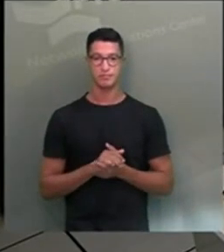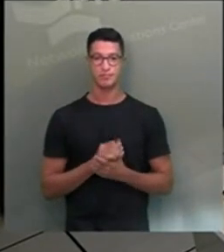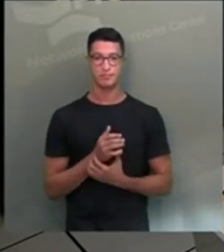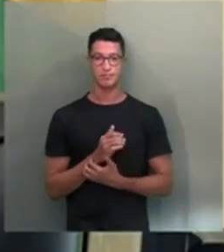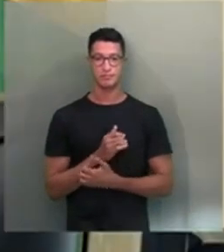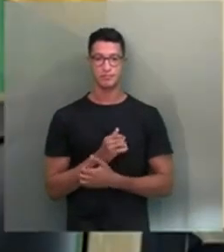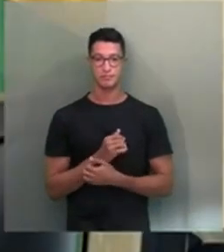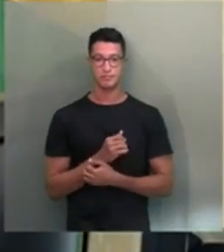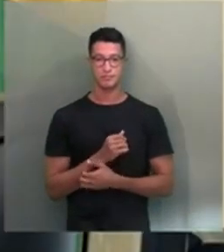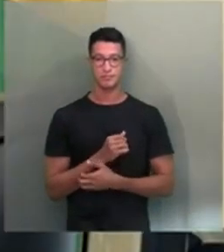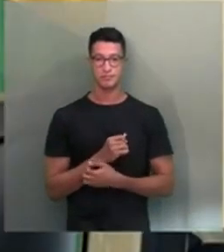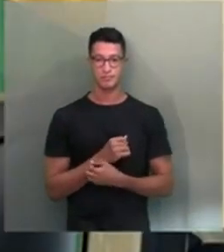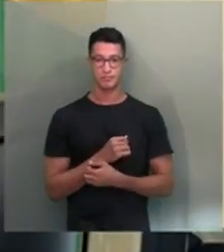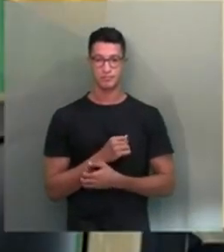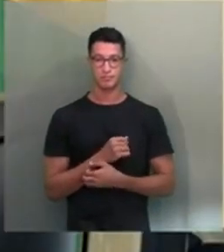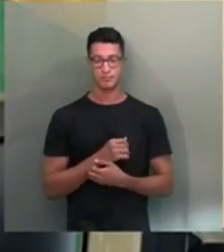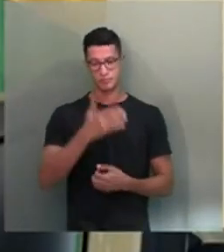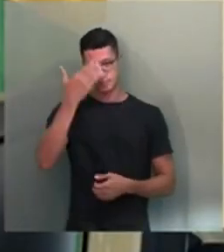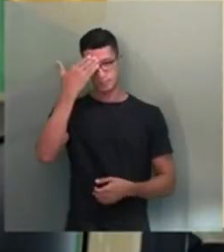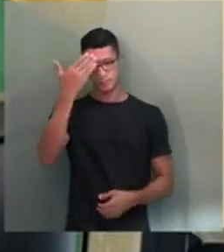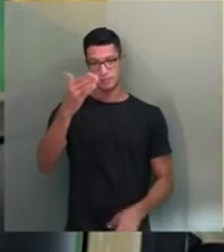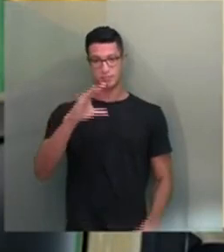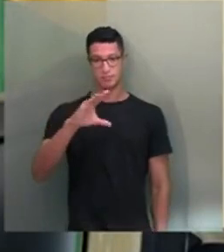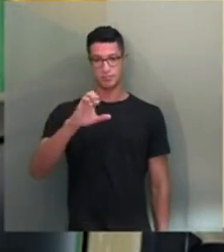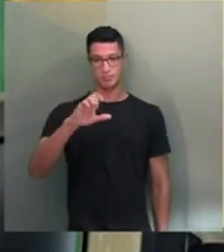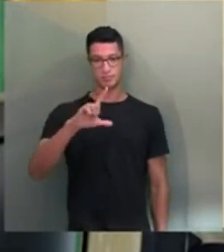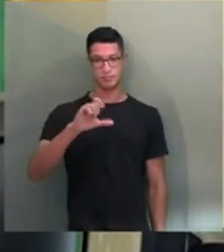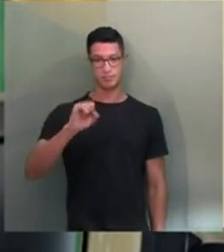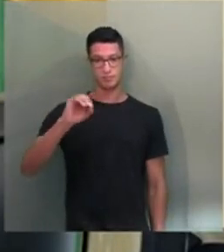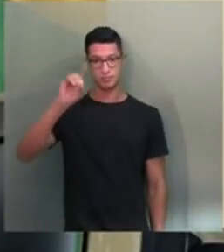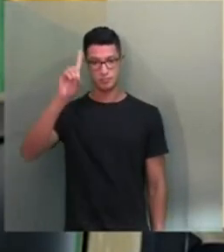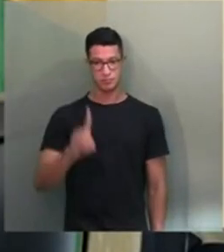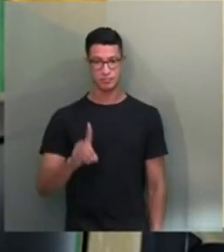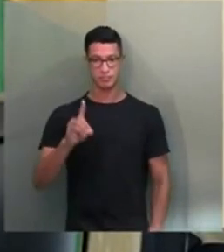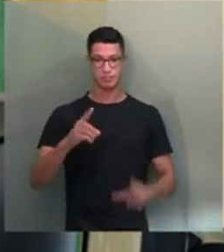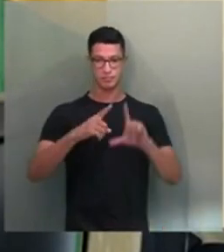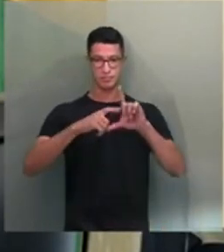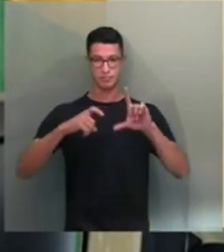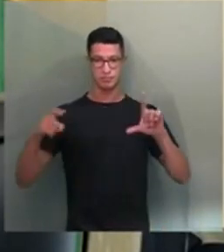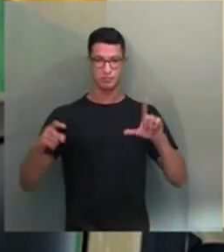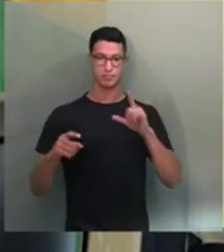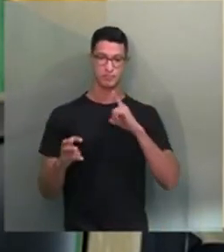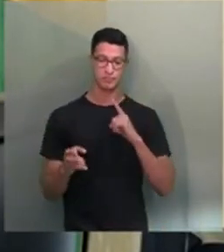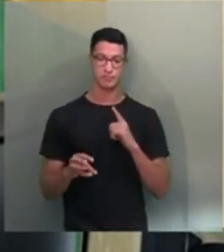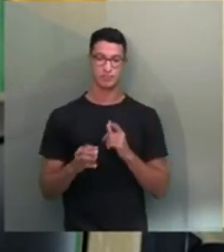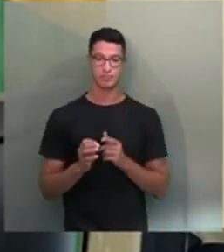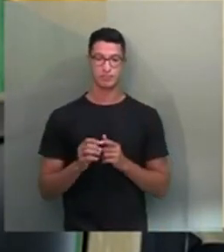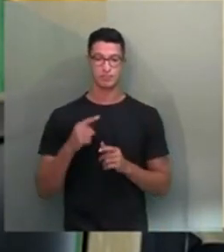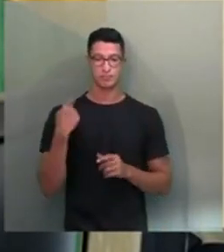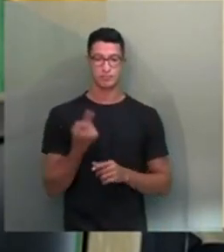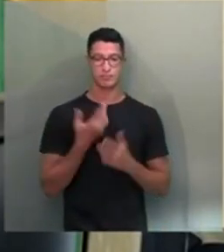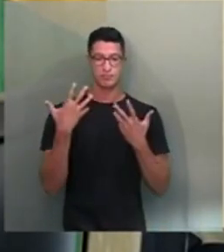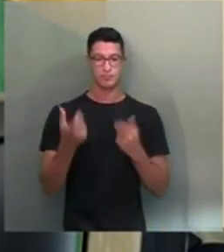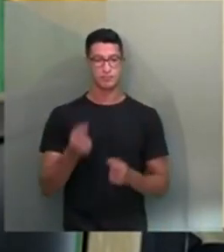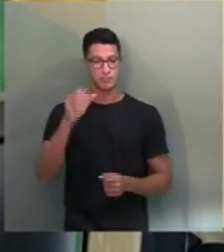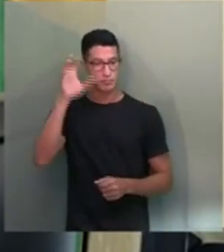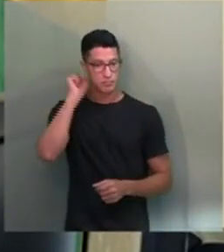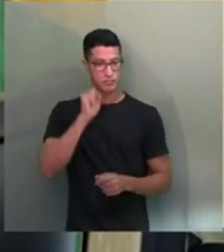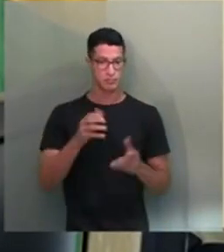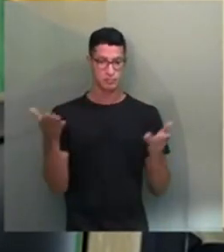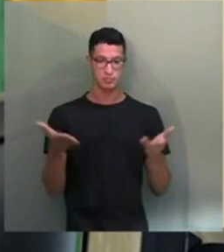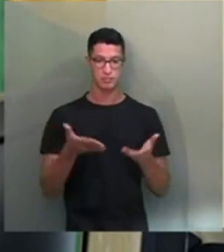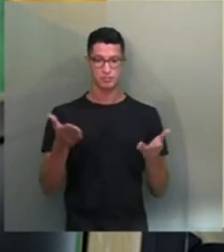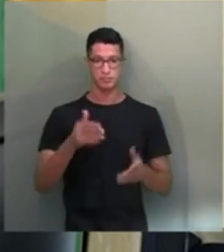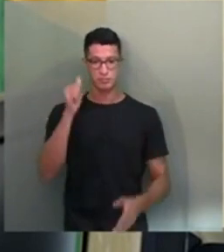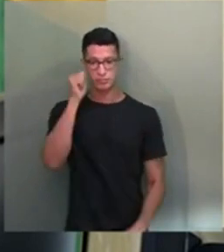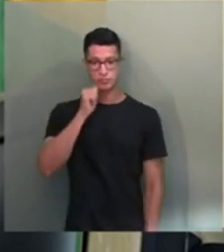Obrigado ao Celso Cavalcante pelas palavras, diretor da Rádio Senado. Nós vamos ouvir agora a